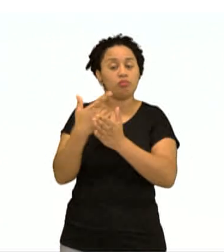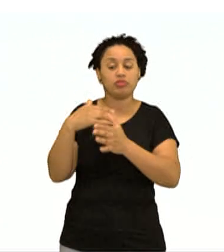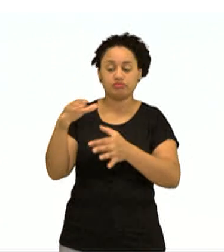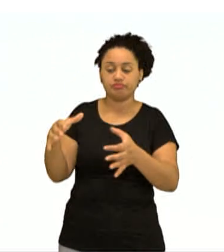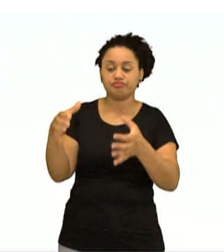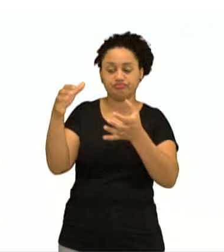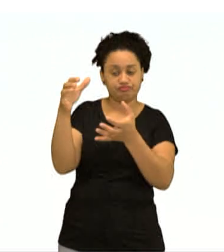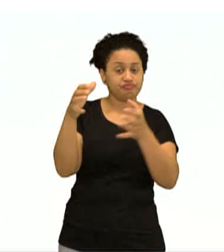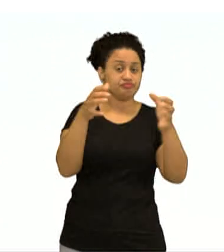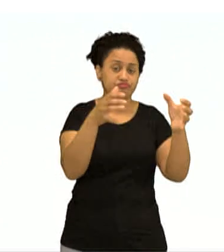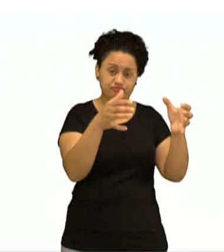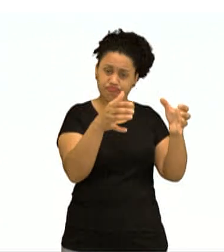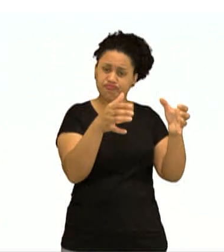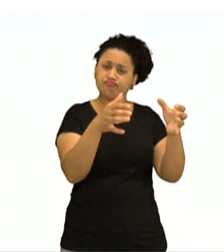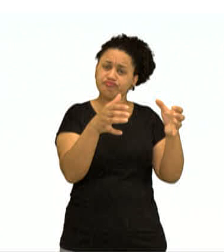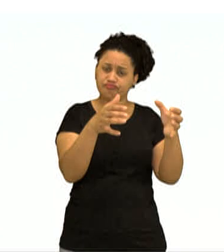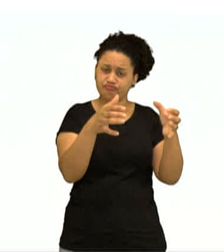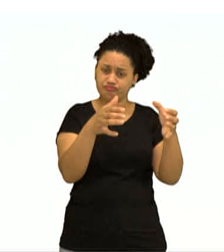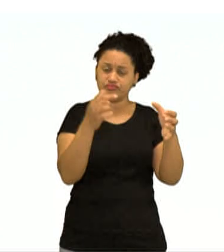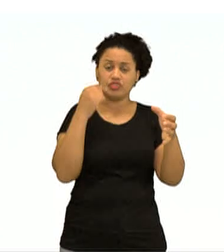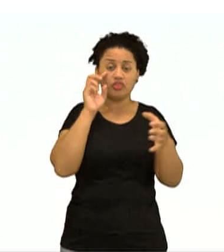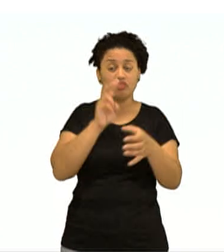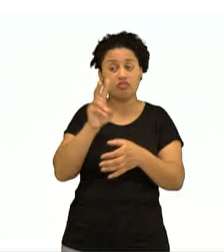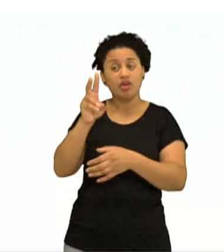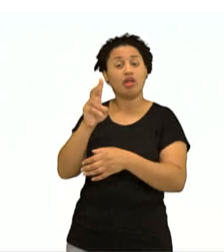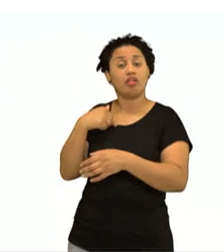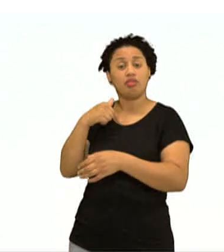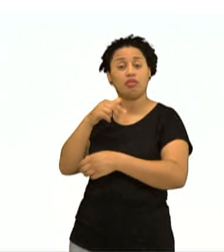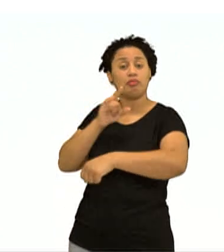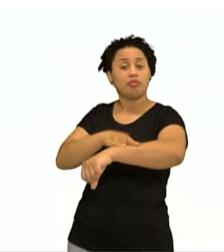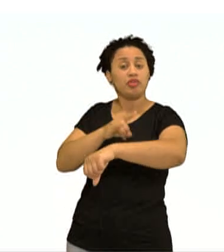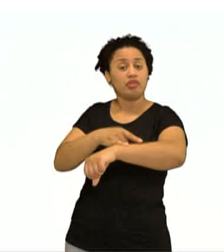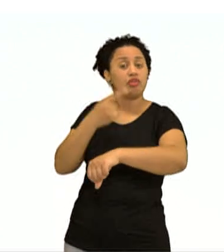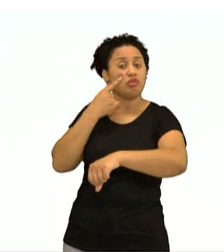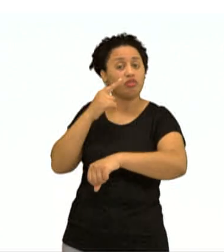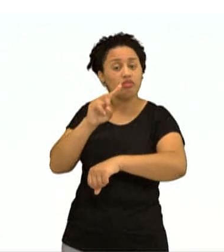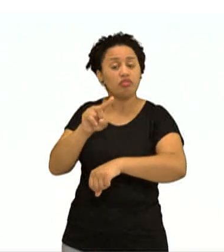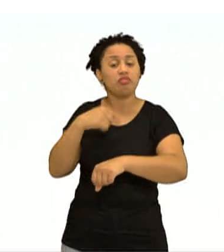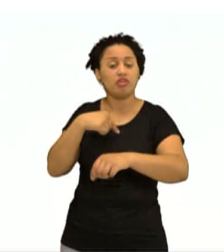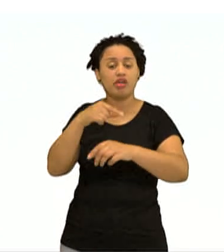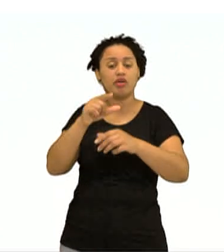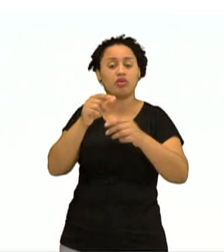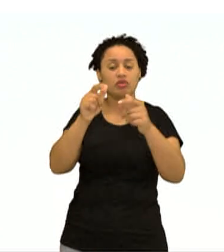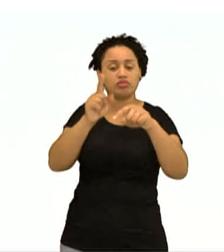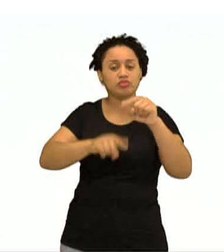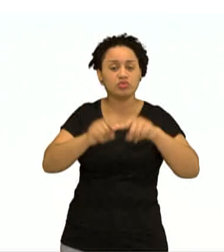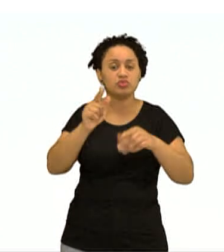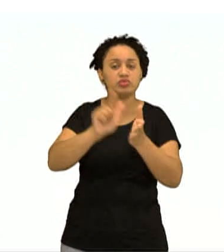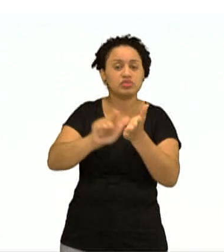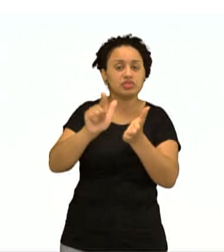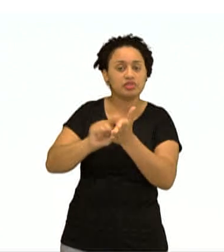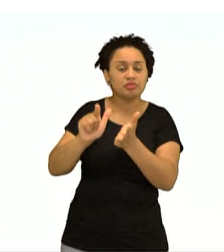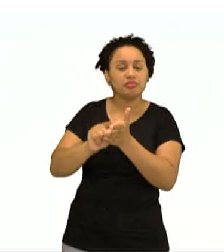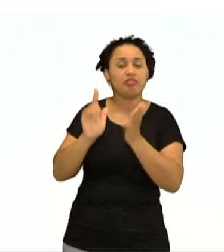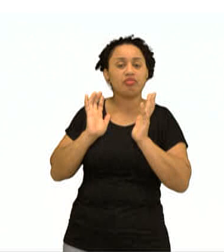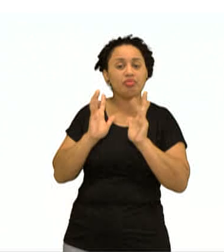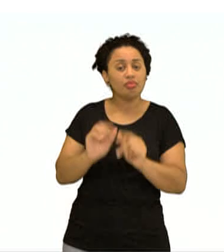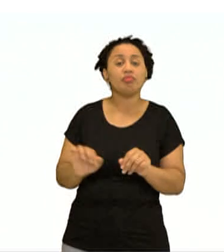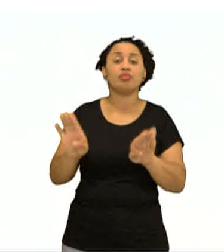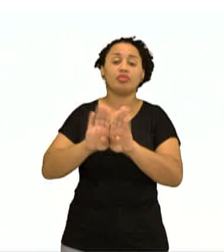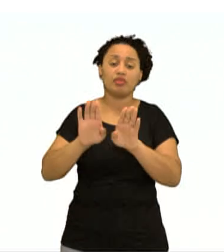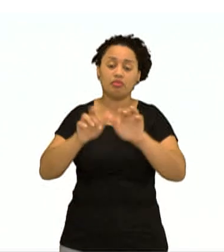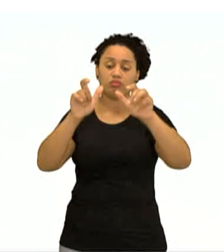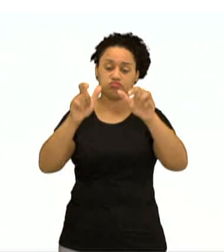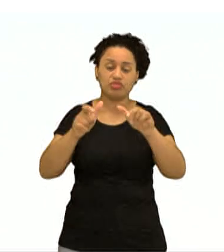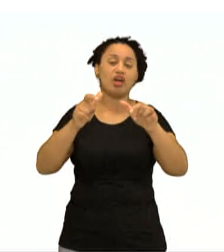nesses recipientes? Vá lá no banheiro. Os produtos de higiene e de limpeza também ficam guardados em potinhos